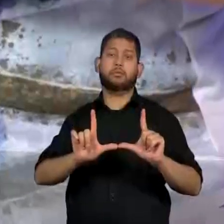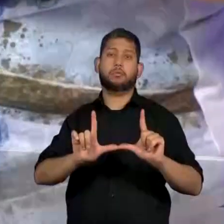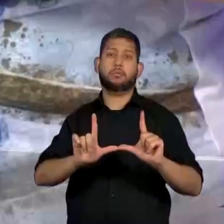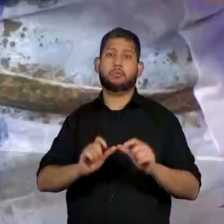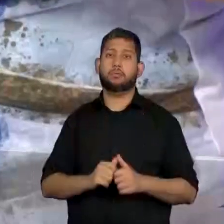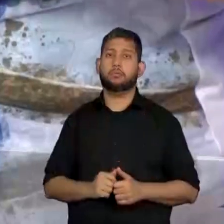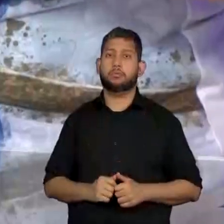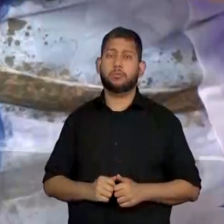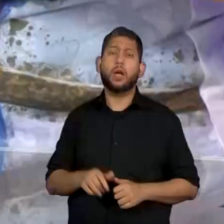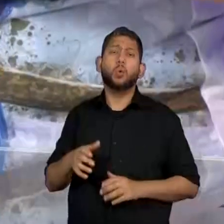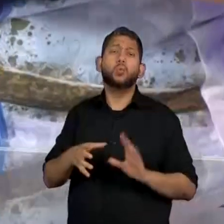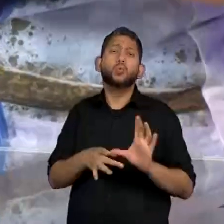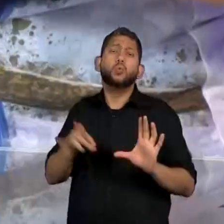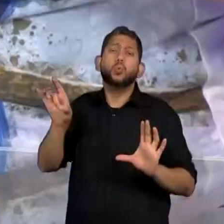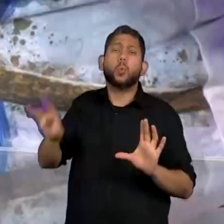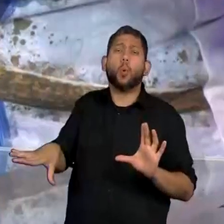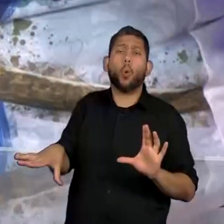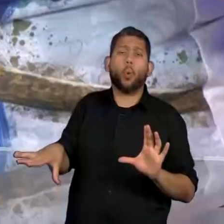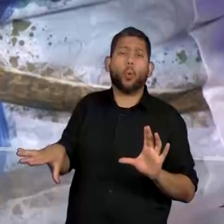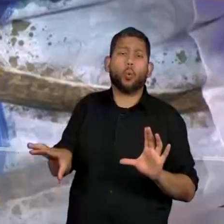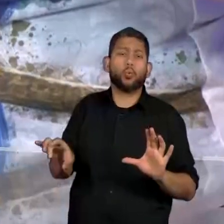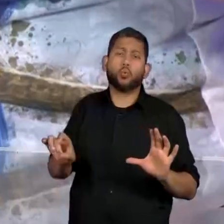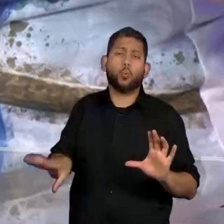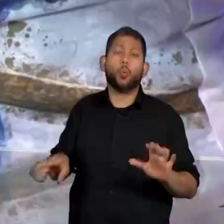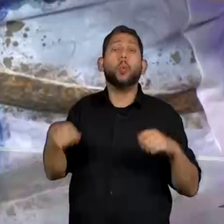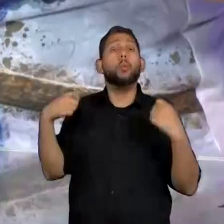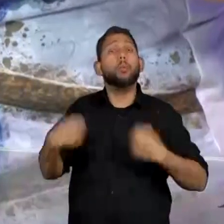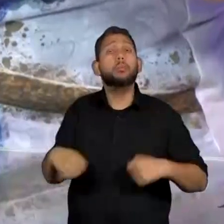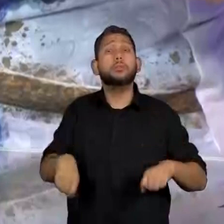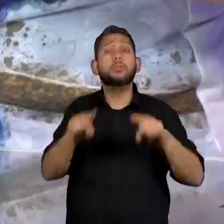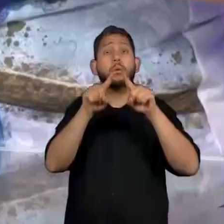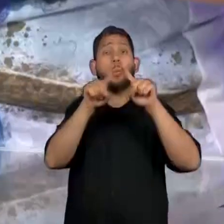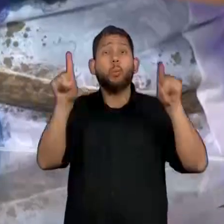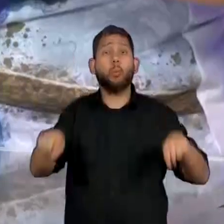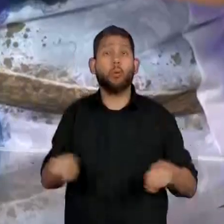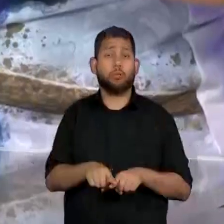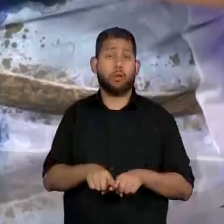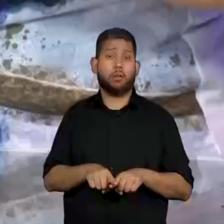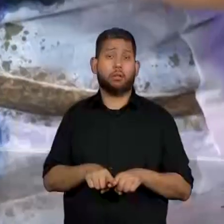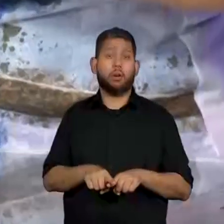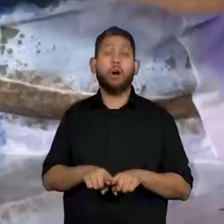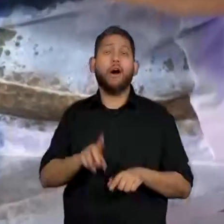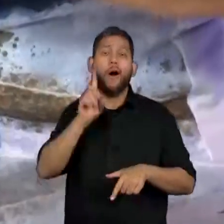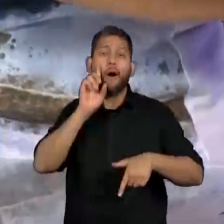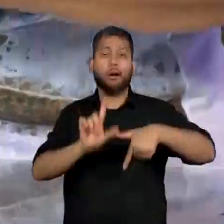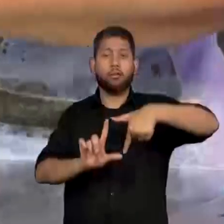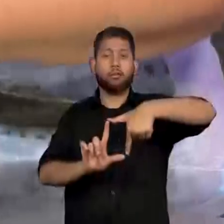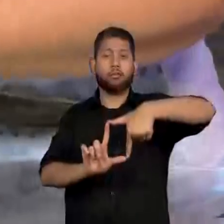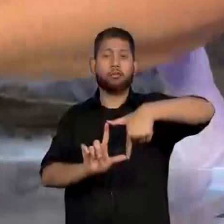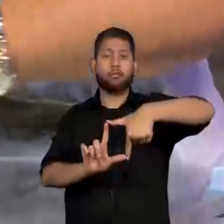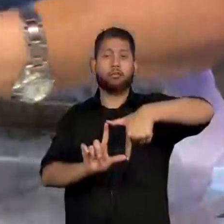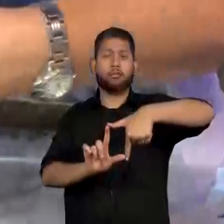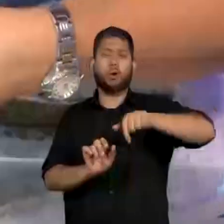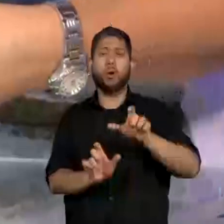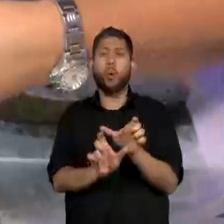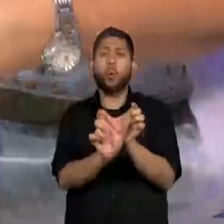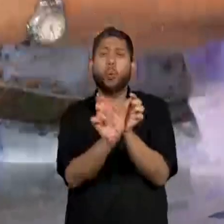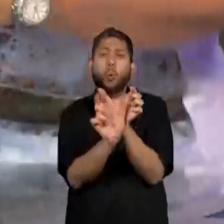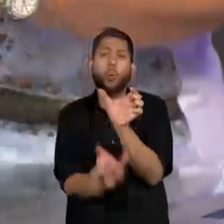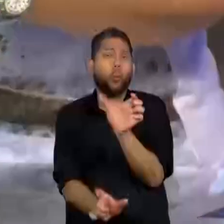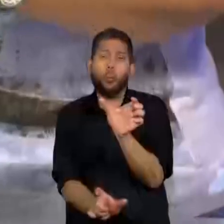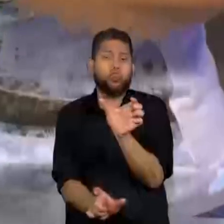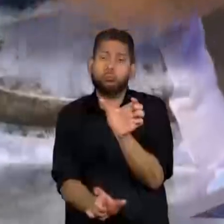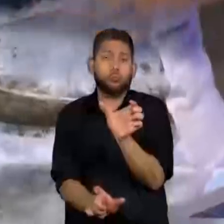é uma sobra né que tem uma sobra do porque o papel sulfite era um retângulo e a gente tem que transformar num quadrado